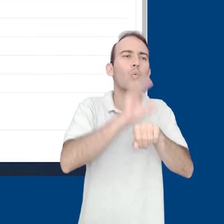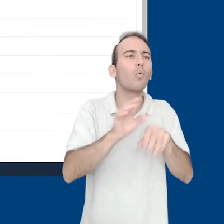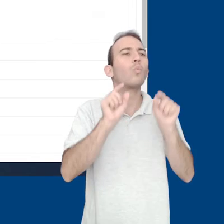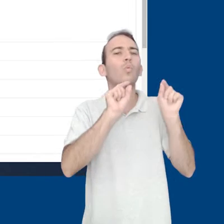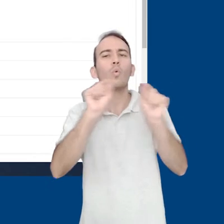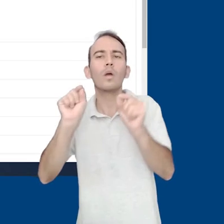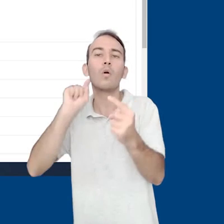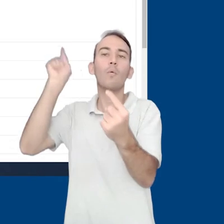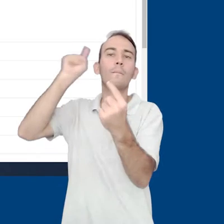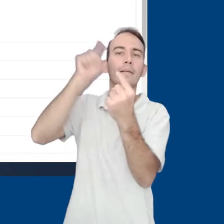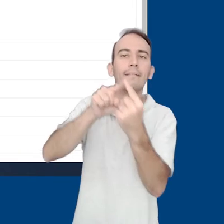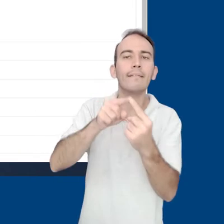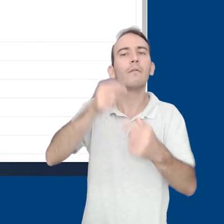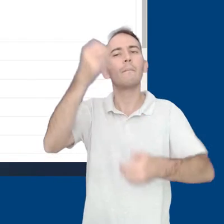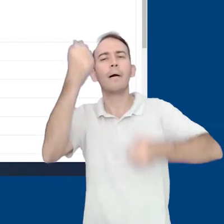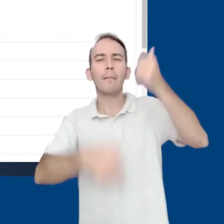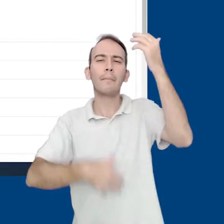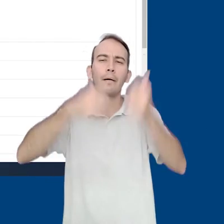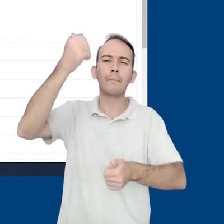formato do curso,